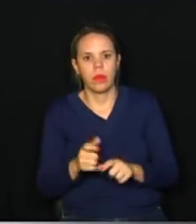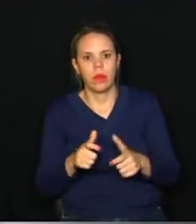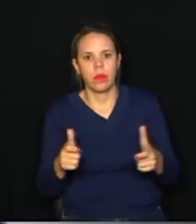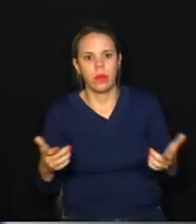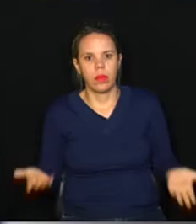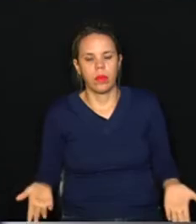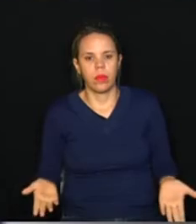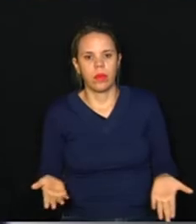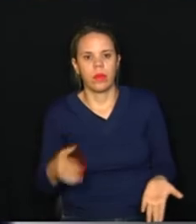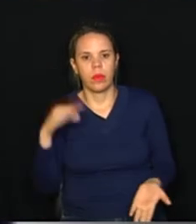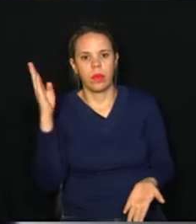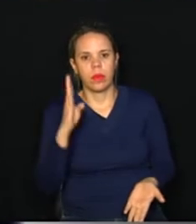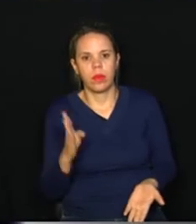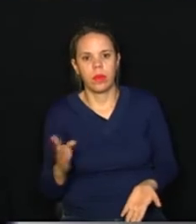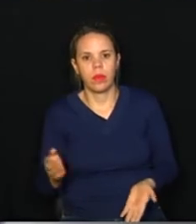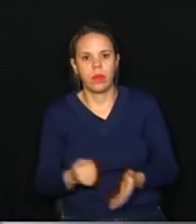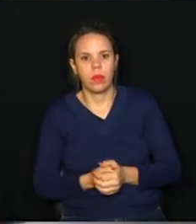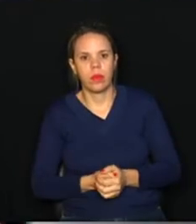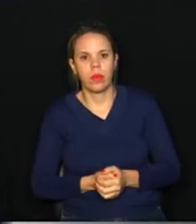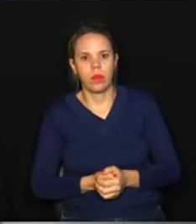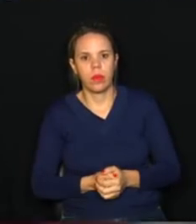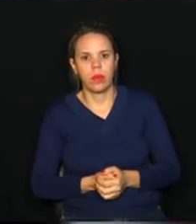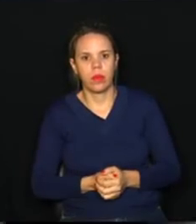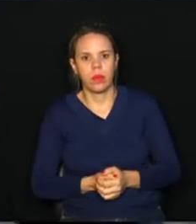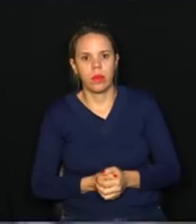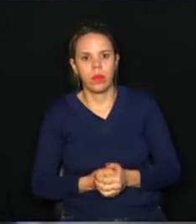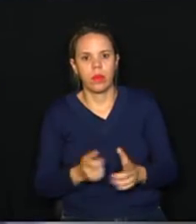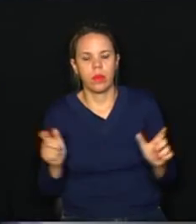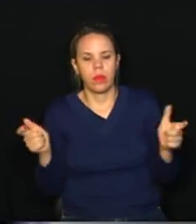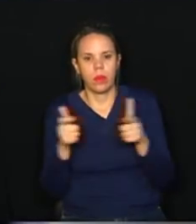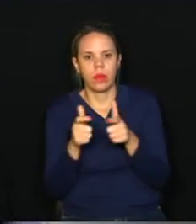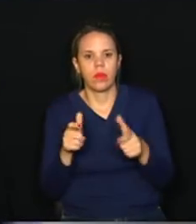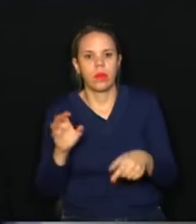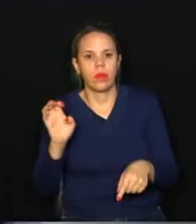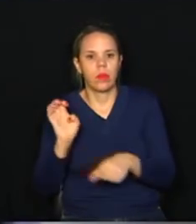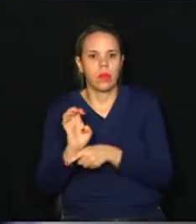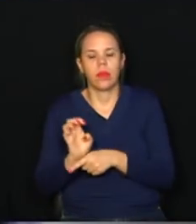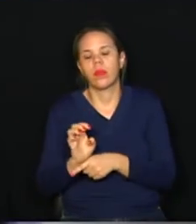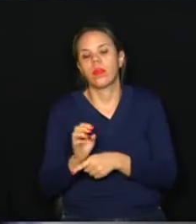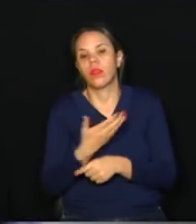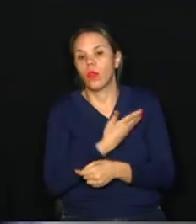O Estado brasileiro é muito menor que o Estado americano.